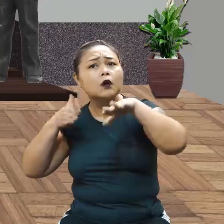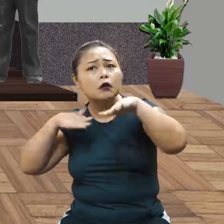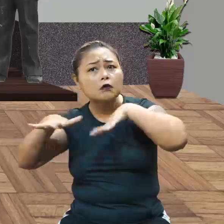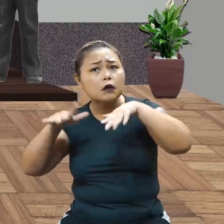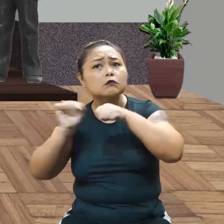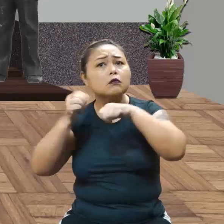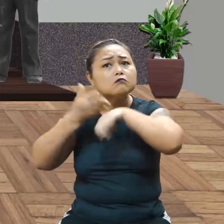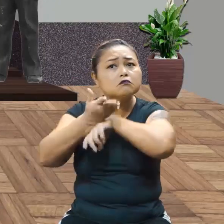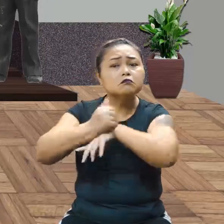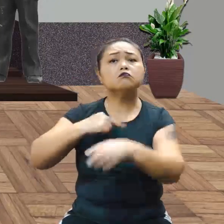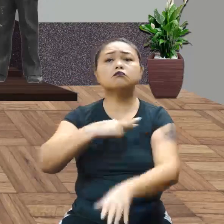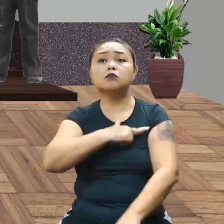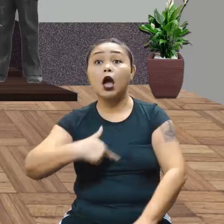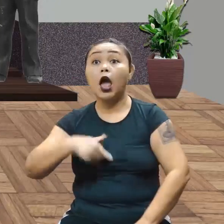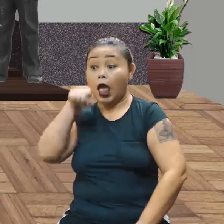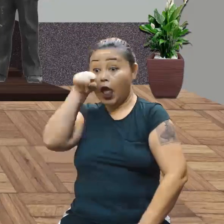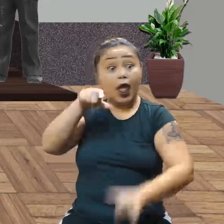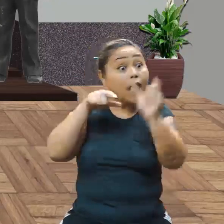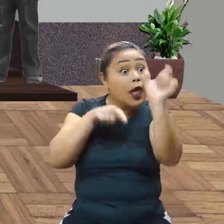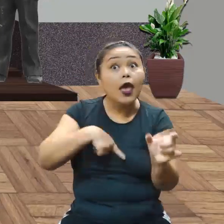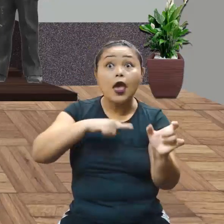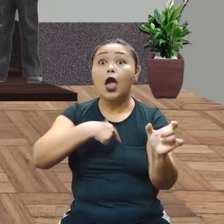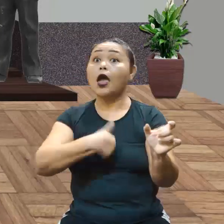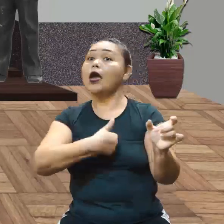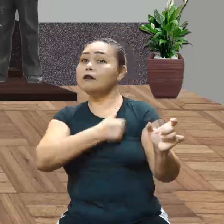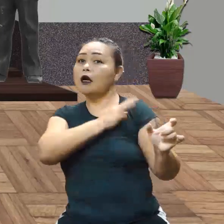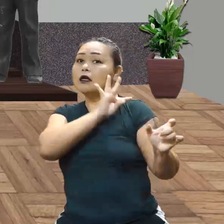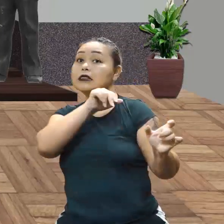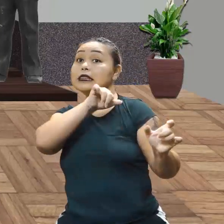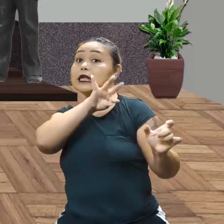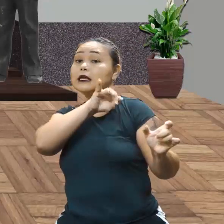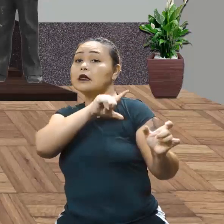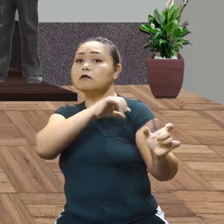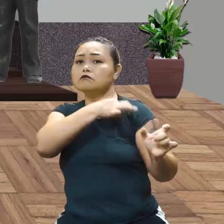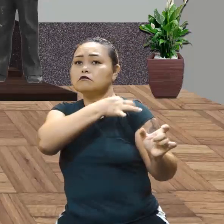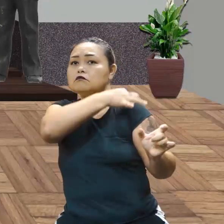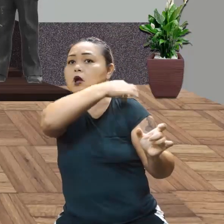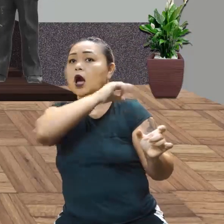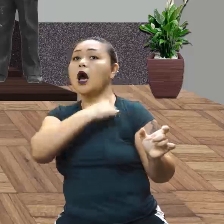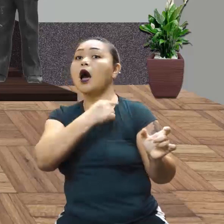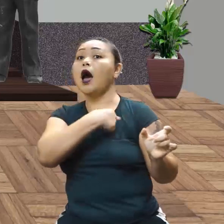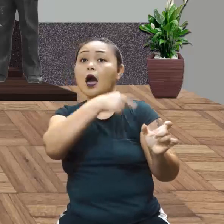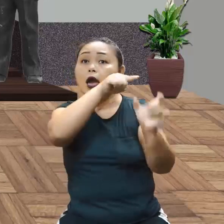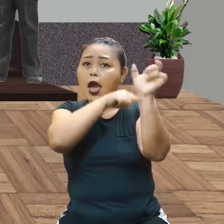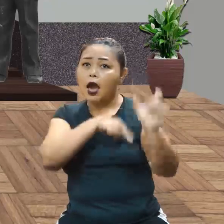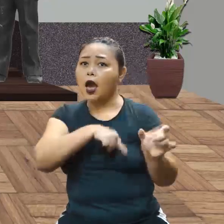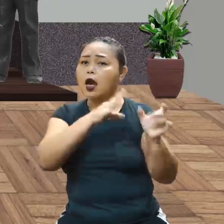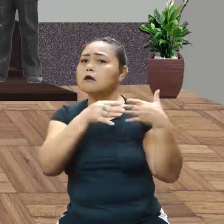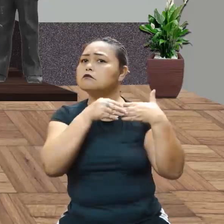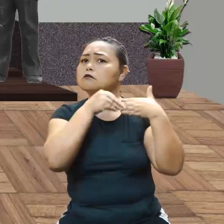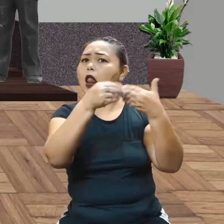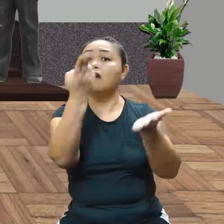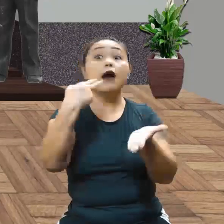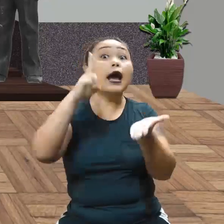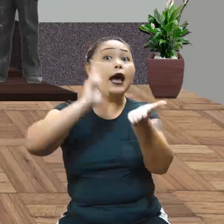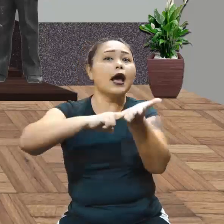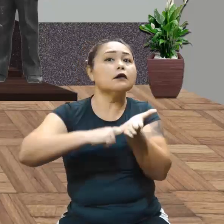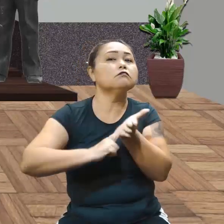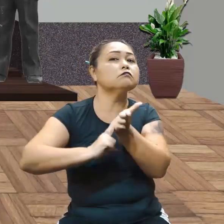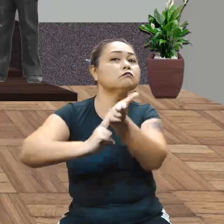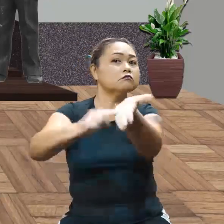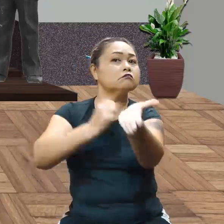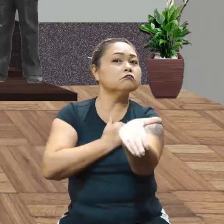É ele o responsável, tenente ainda na época, responsável por levar a carta